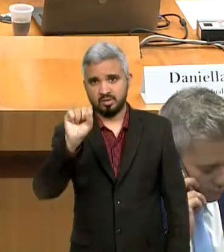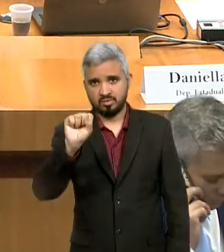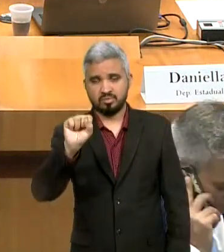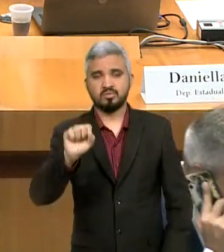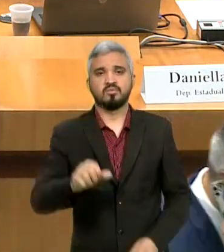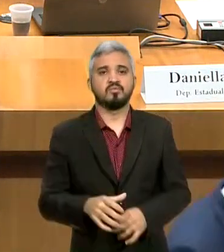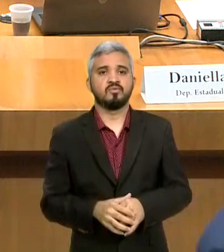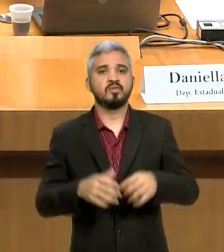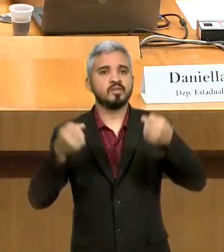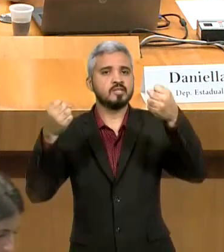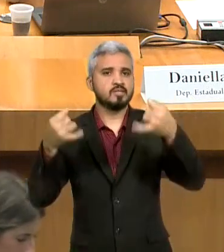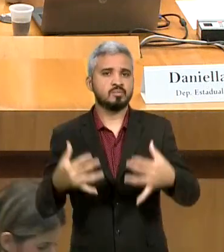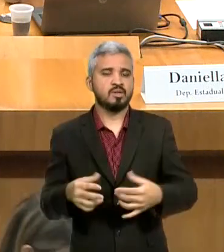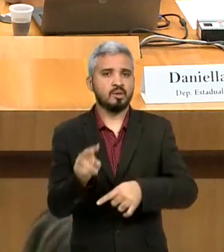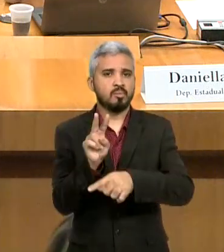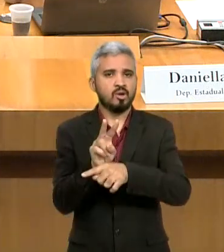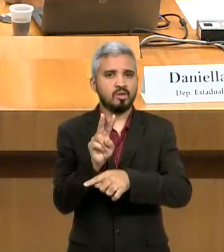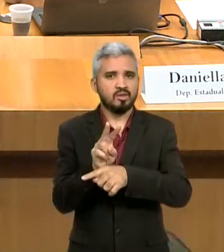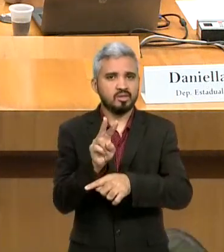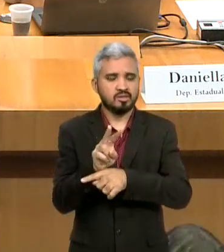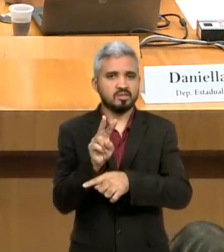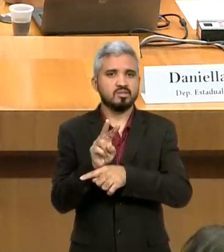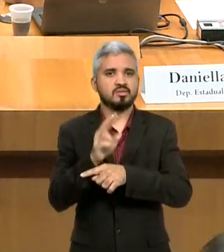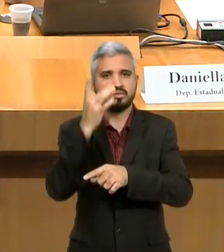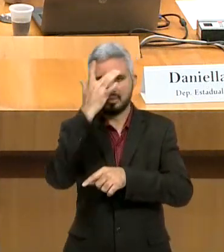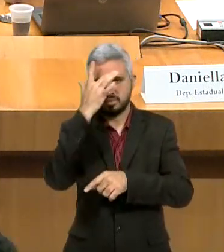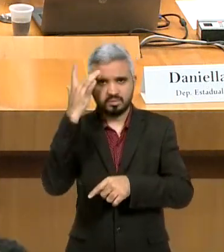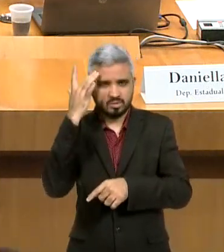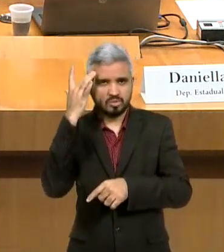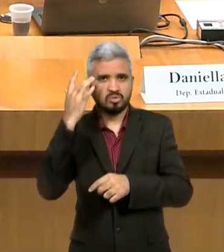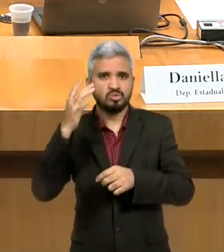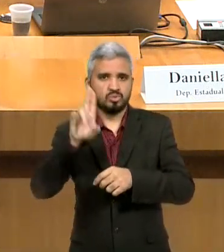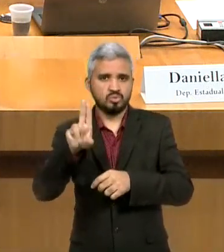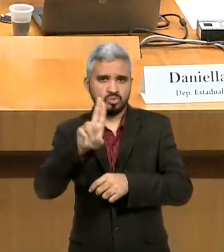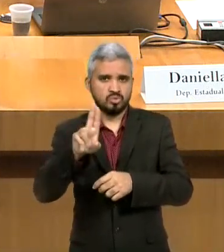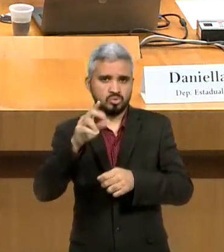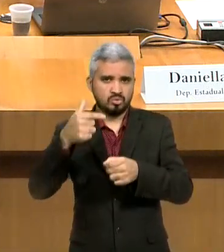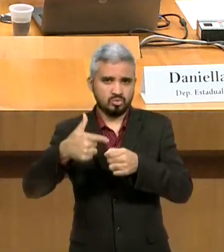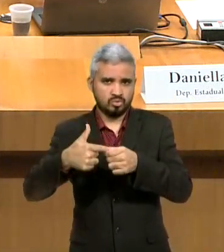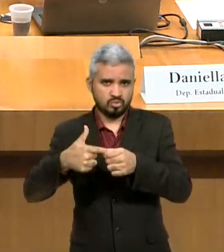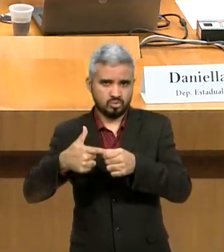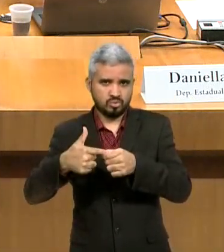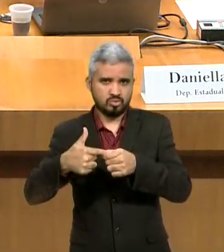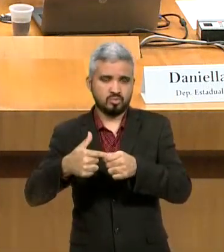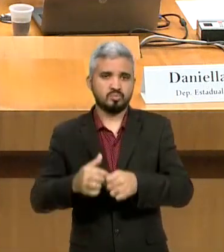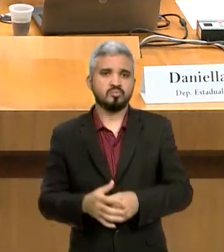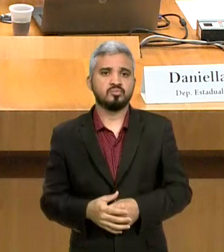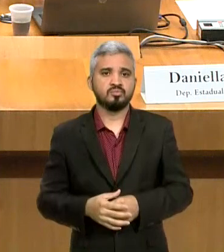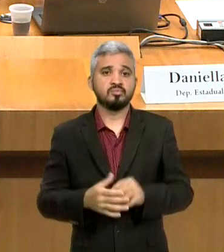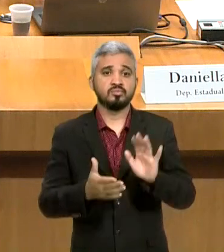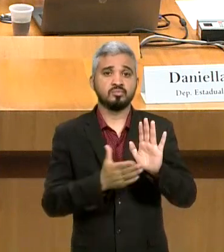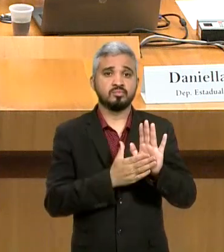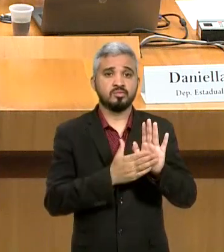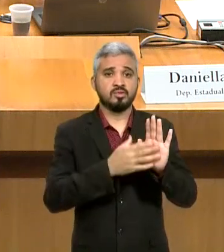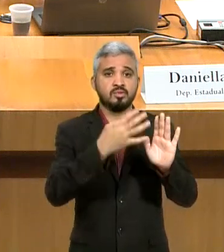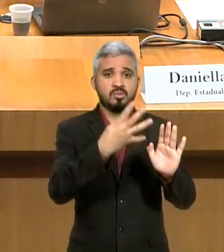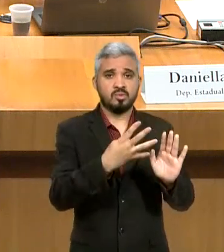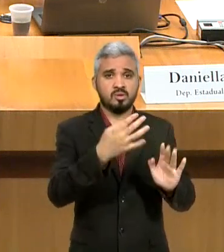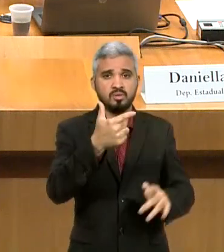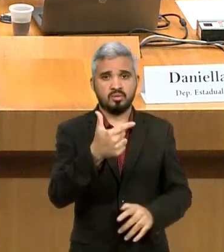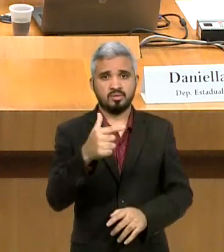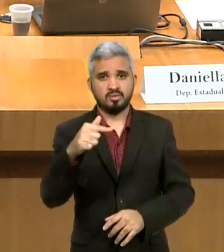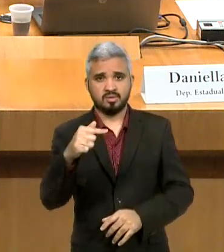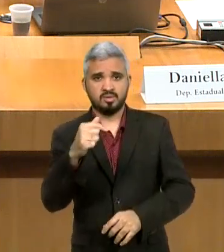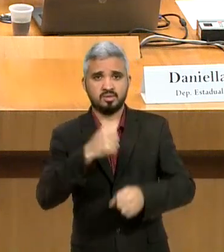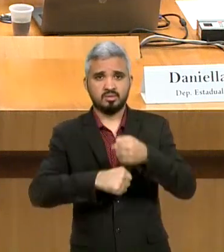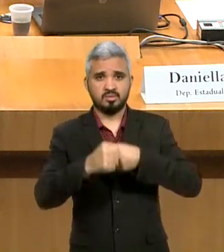dos consumidores de combustíveis na forma que especifica. Comparecer número 427 de